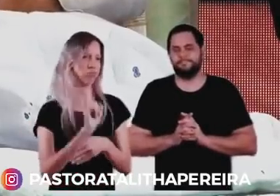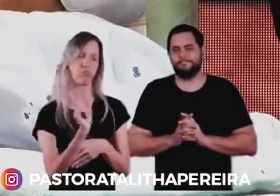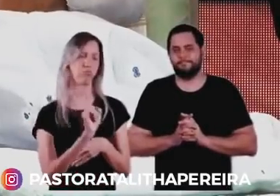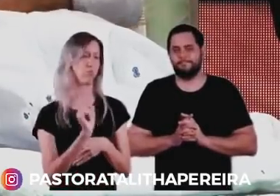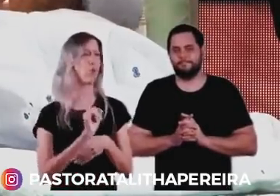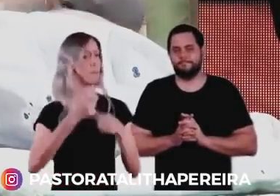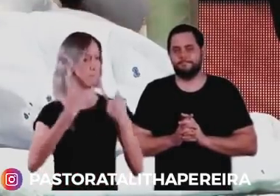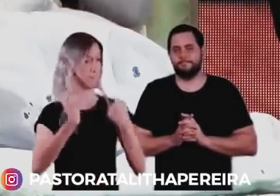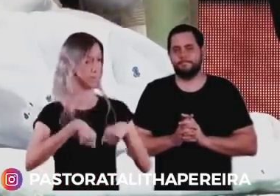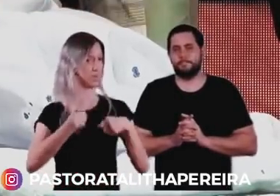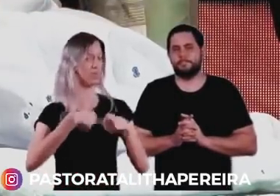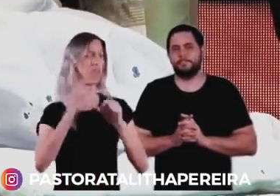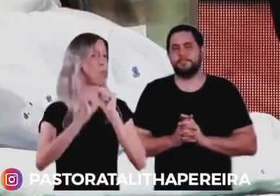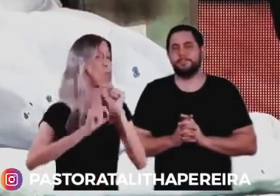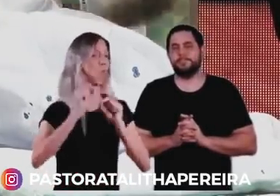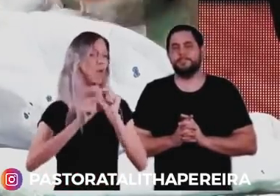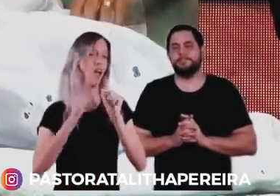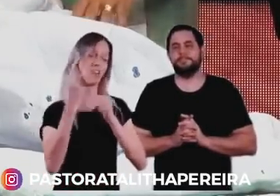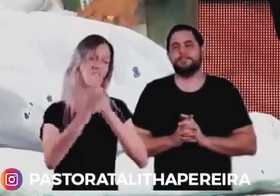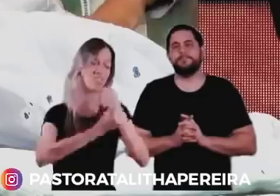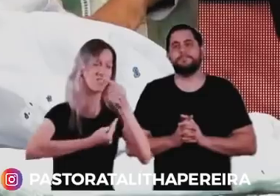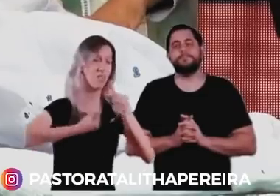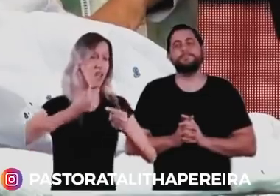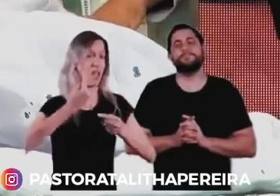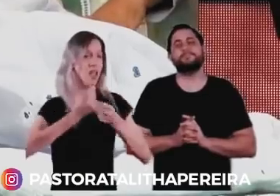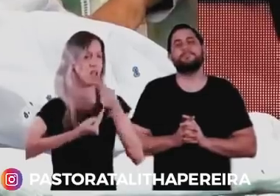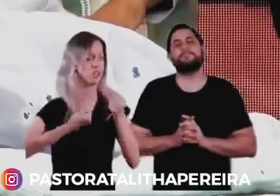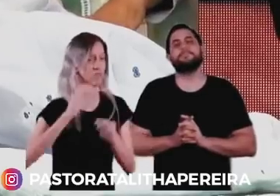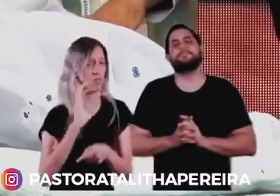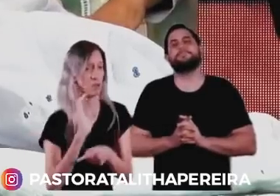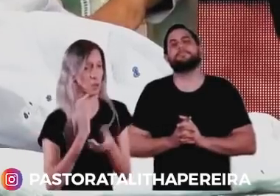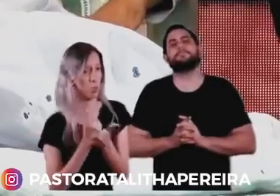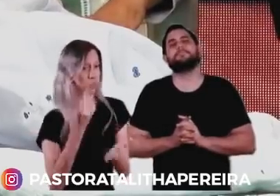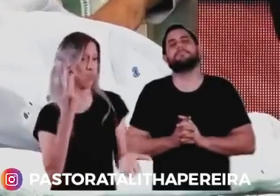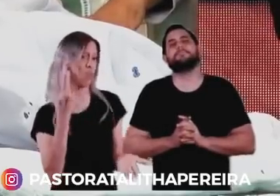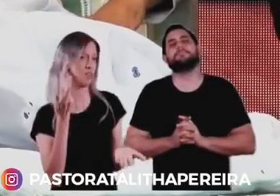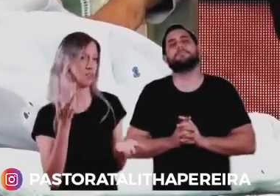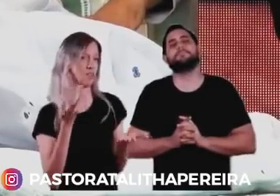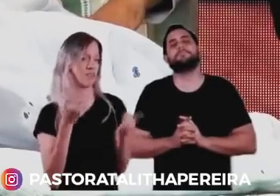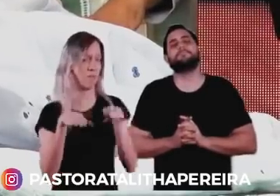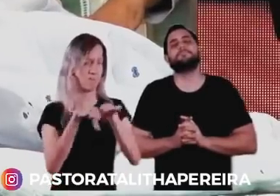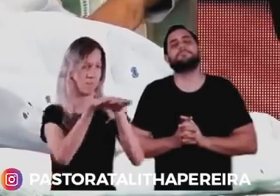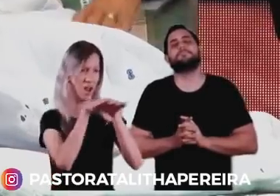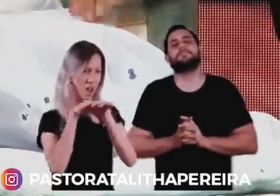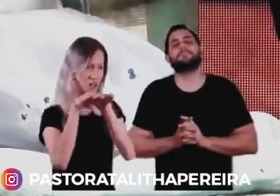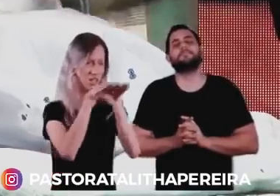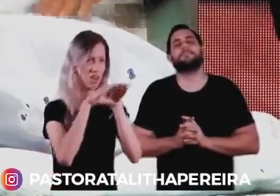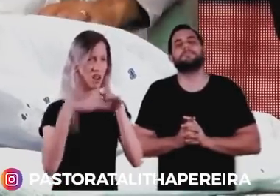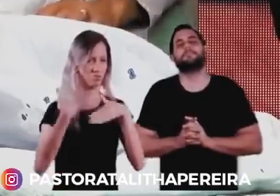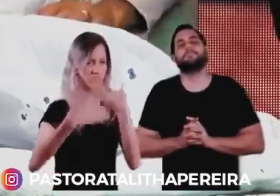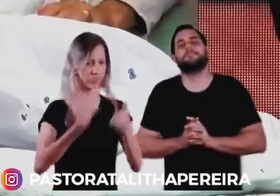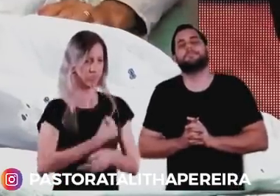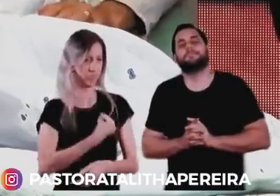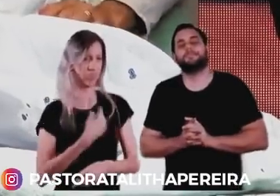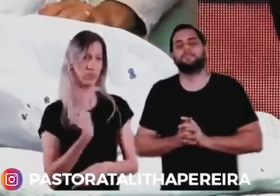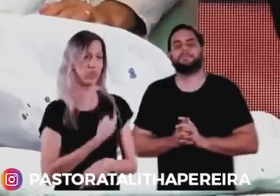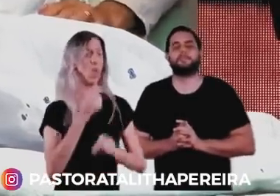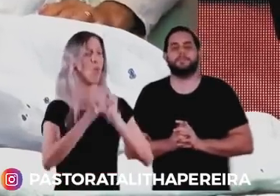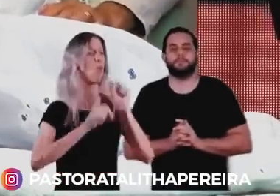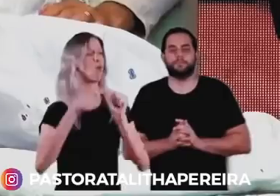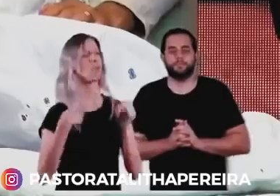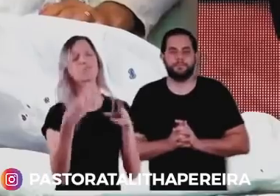situação precisa ser uma coisa adversa, né? Fora dos padrões do nosso cotidiano. E o que a gente